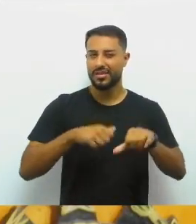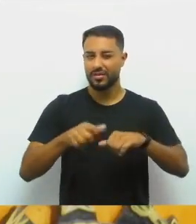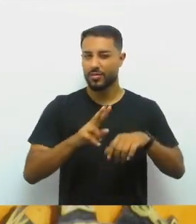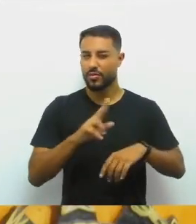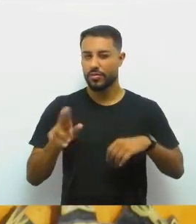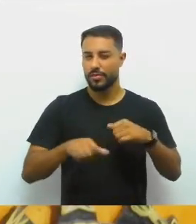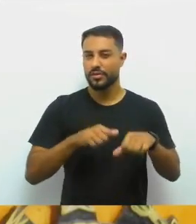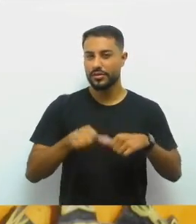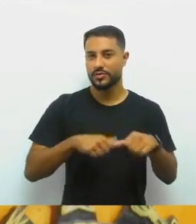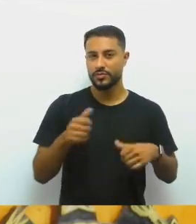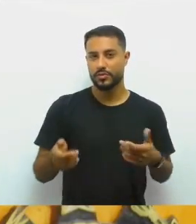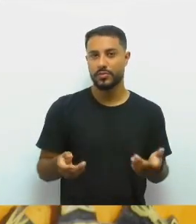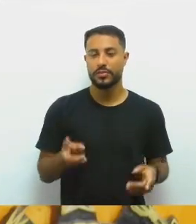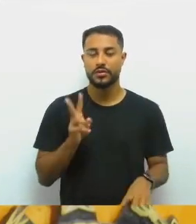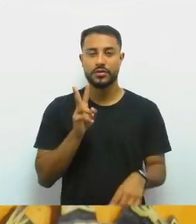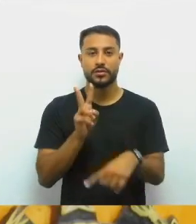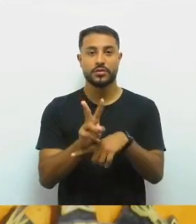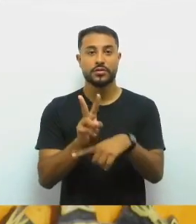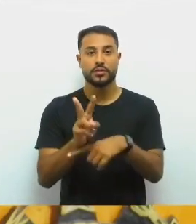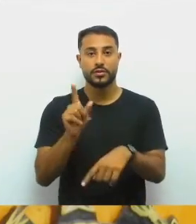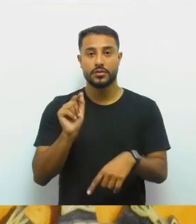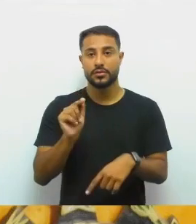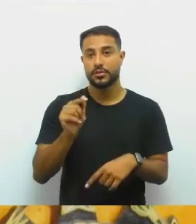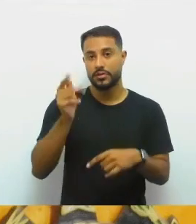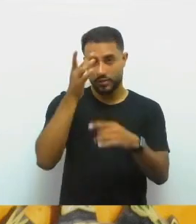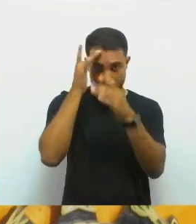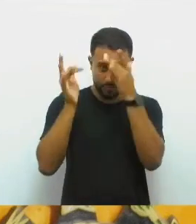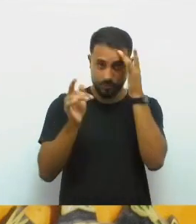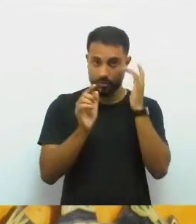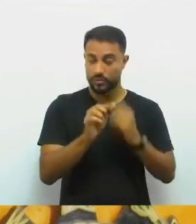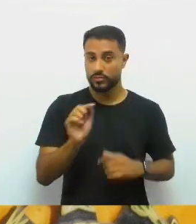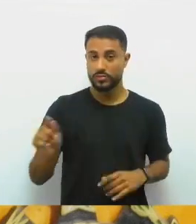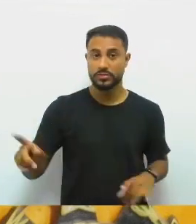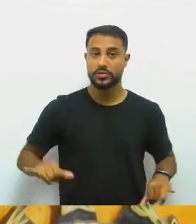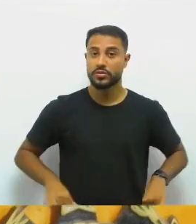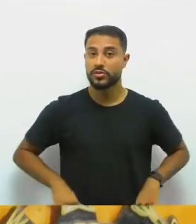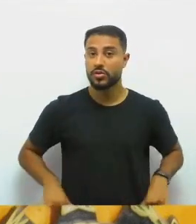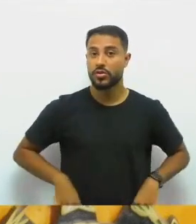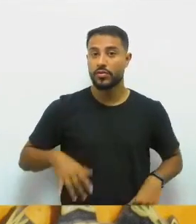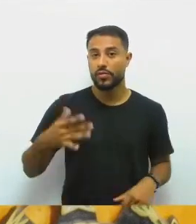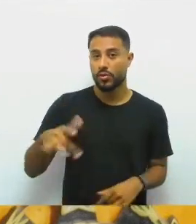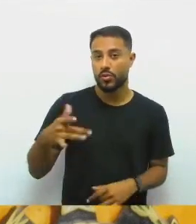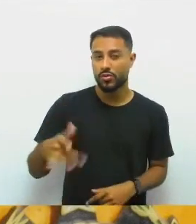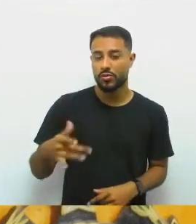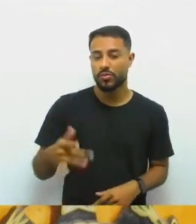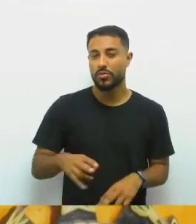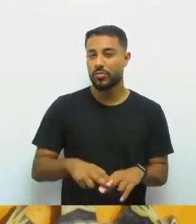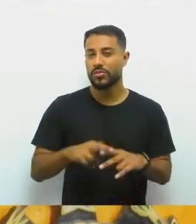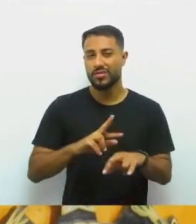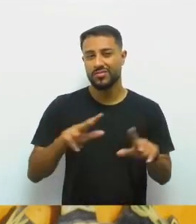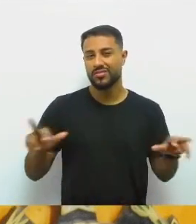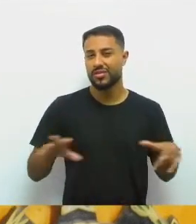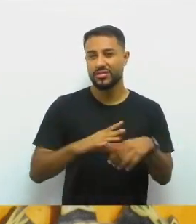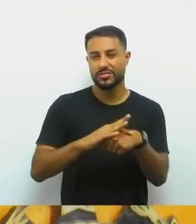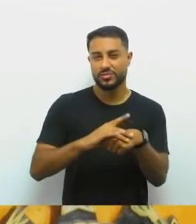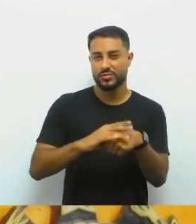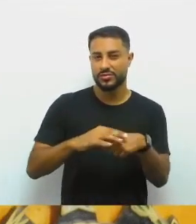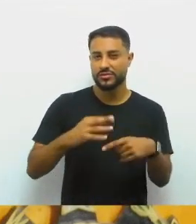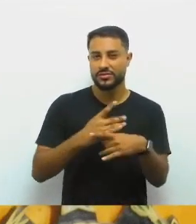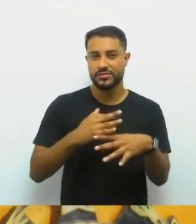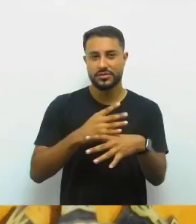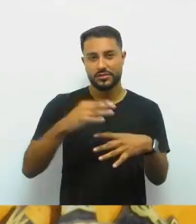por dor crônica ocasionadas por diversos tipos de doença no município de Angra dos Reis. Matérias, vereador Jorginho Brum.